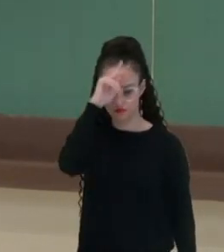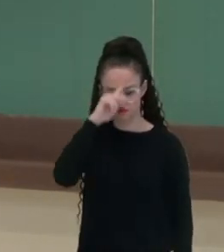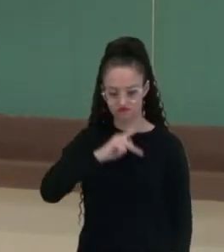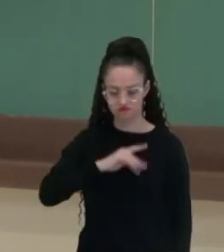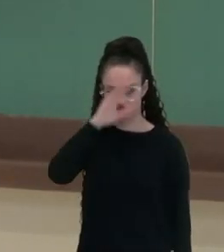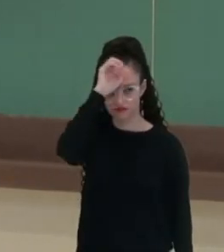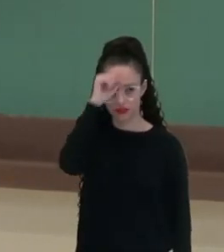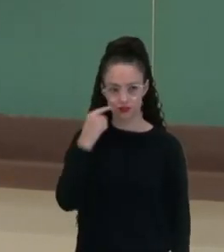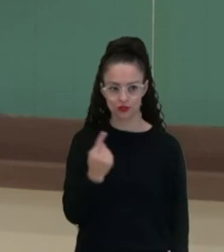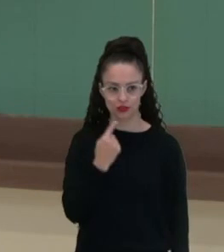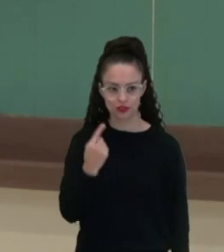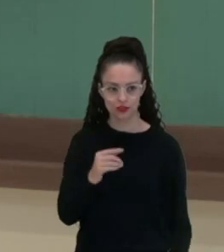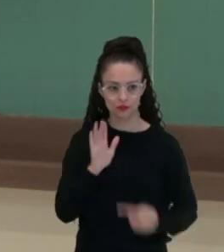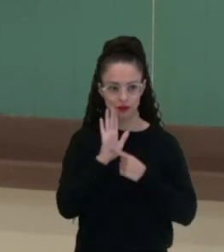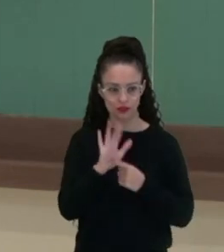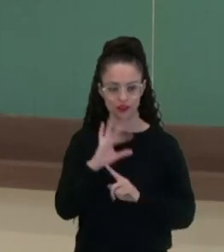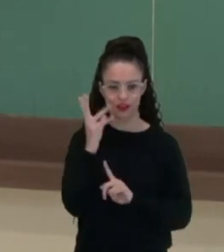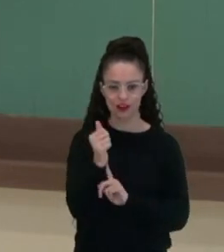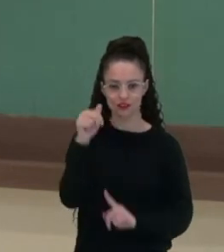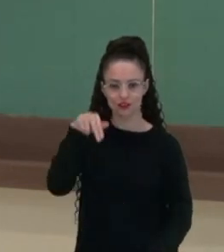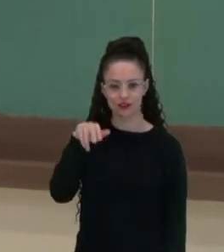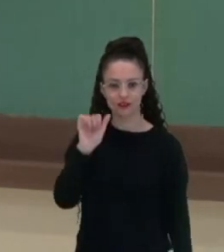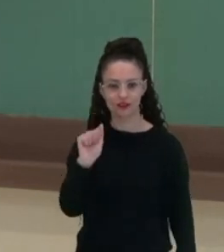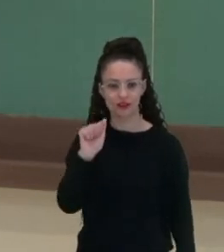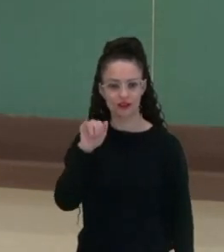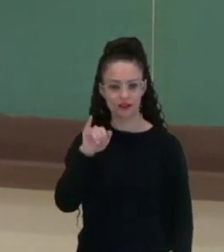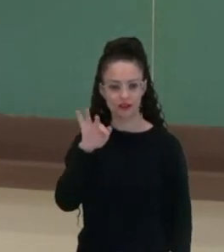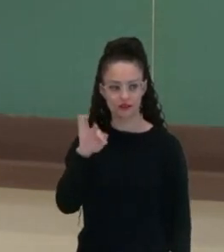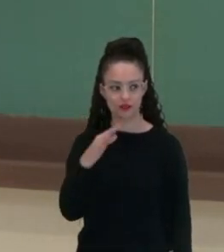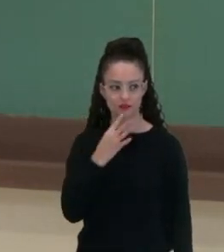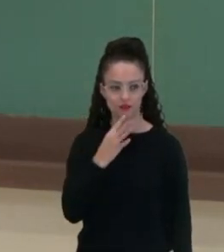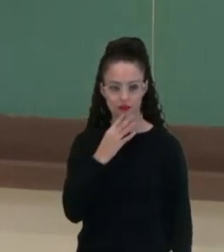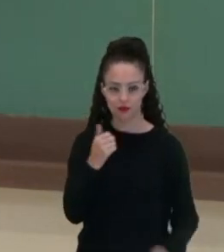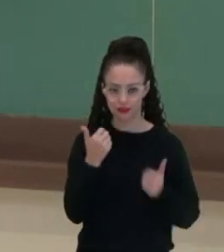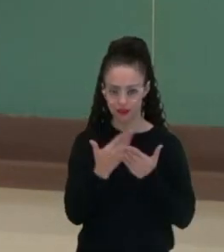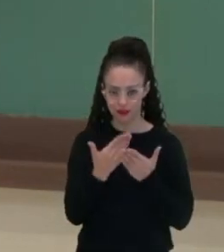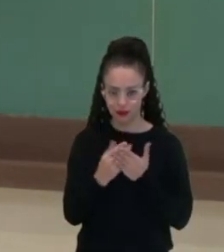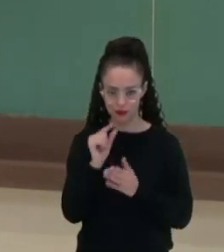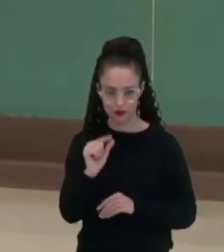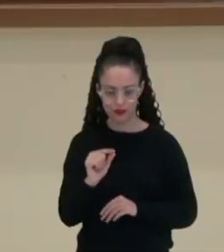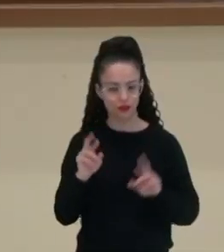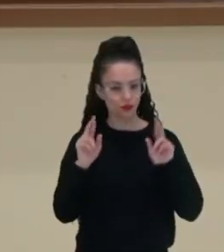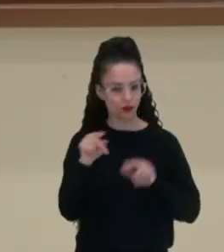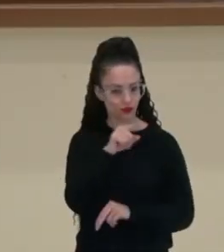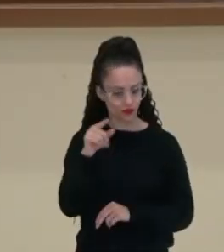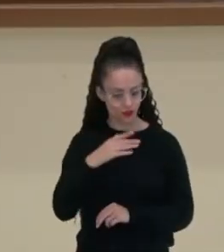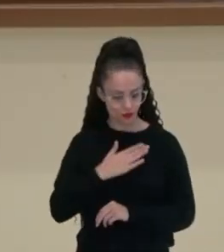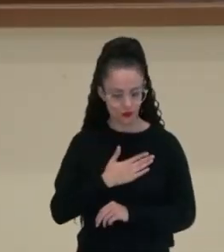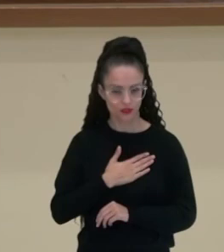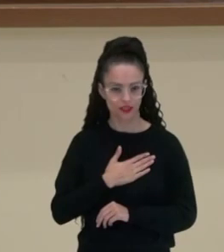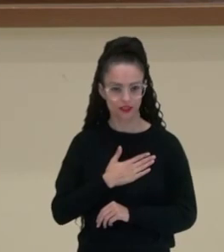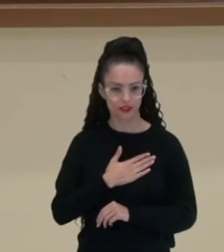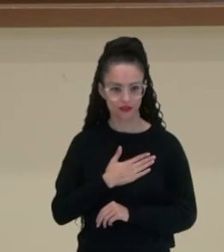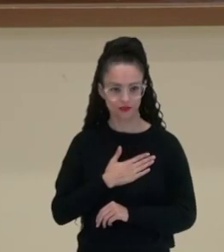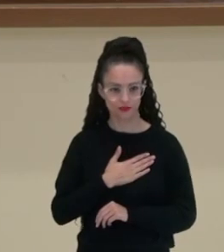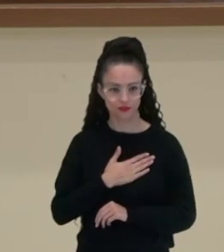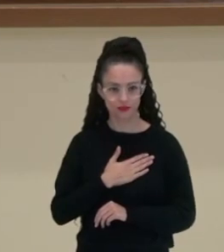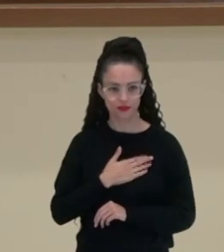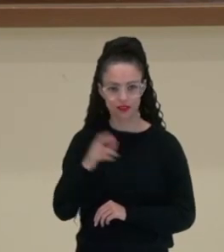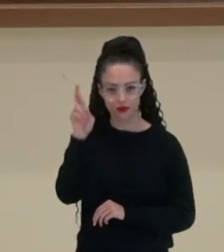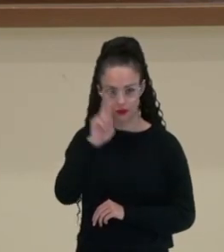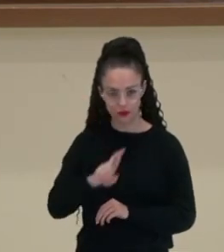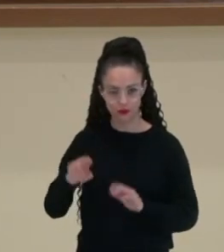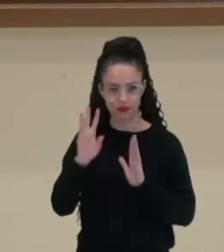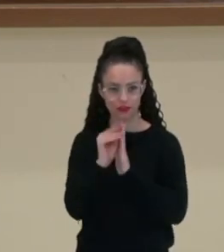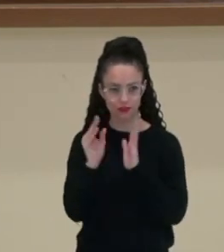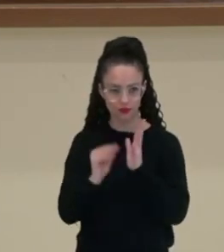Que trazem a força da arte naif para a gente aí conhecer e estudar um pouquinho, né? Espero que vocês tenham gostado dessa nossa retomada de